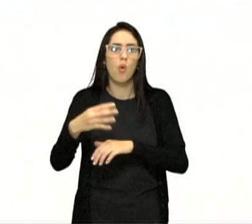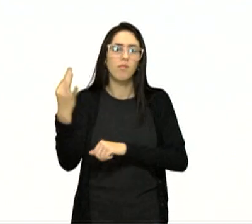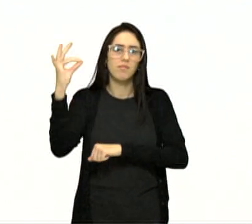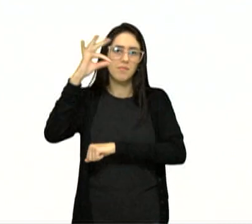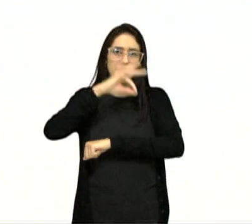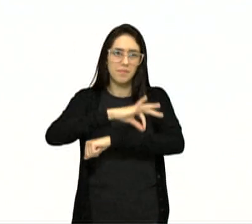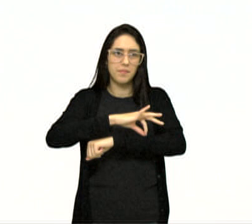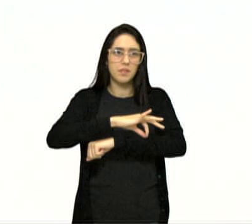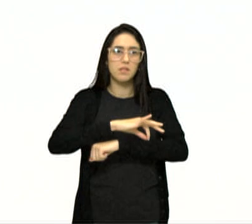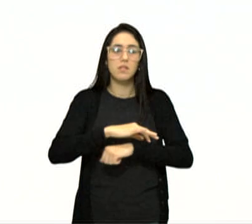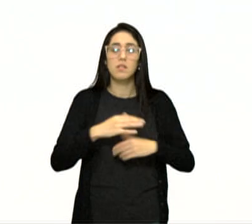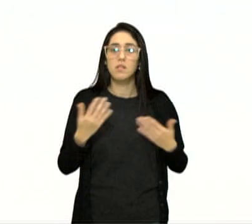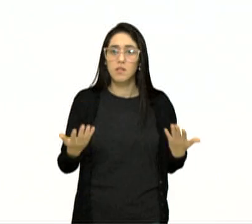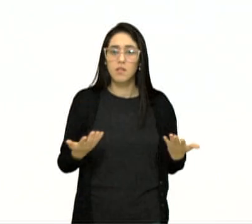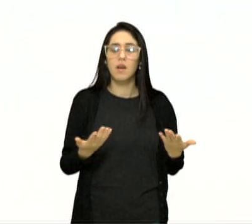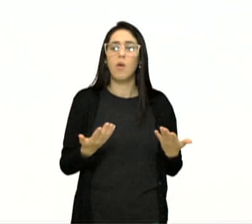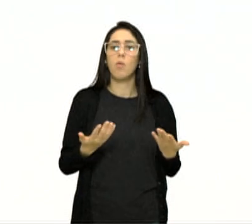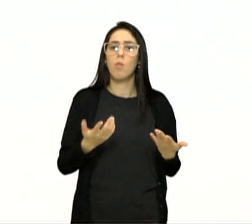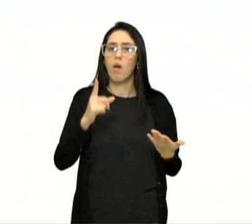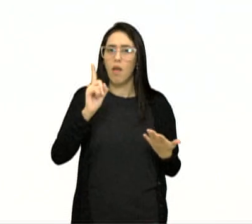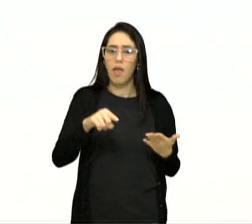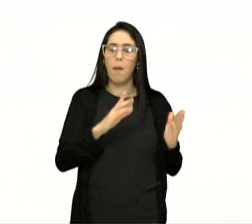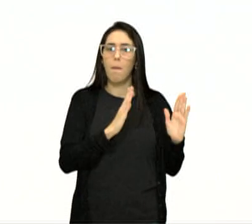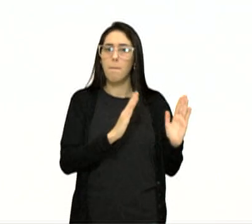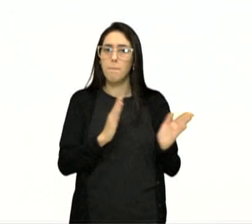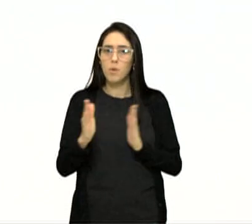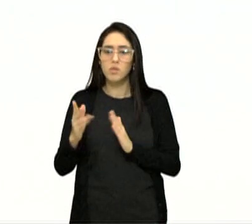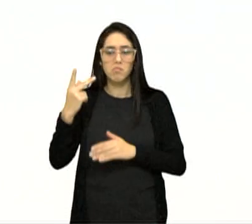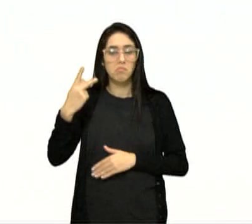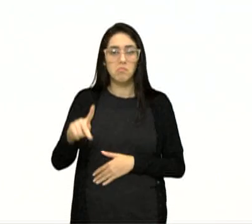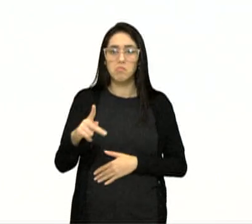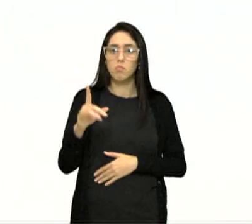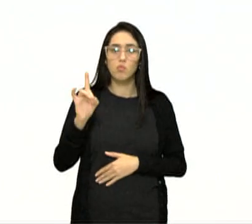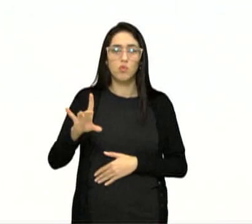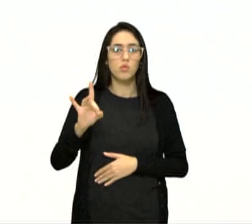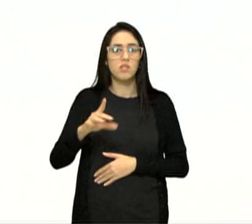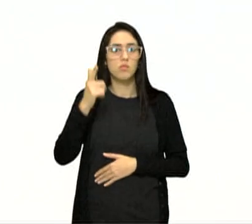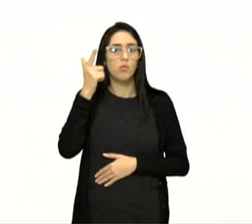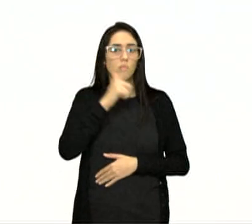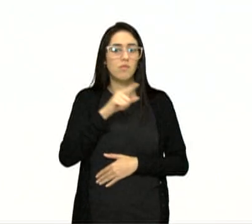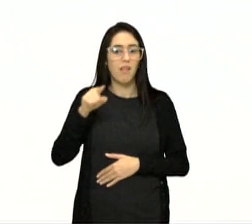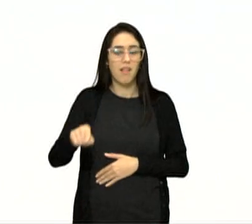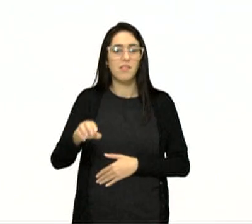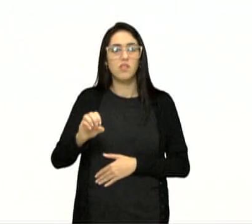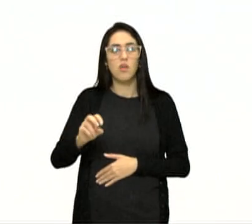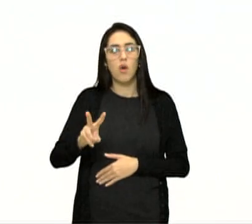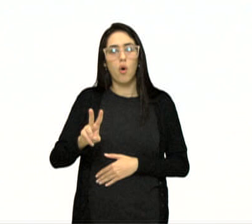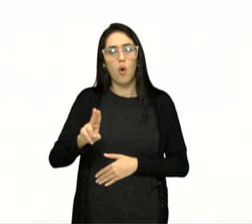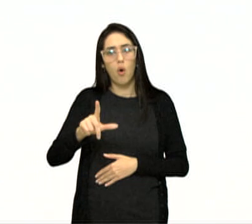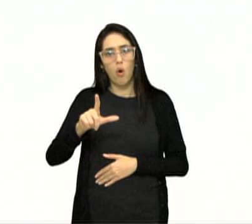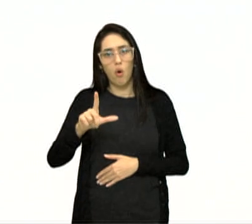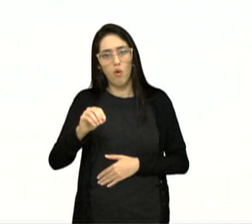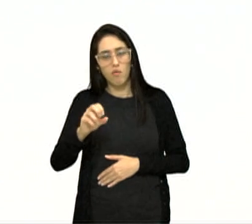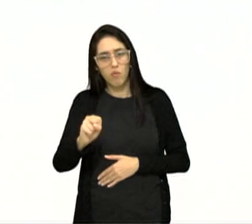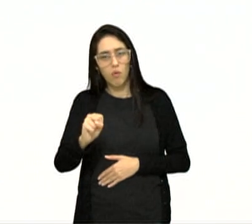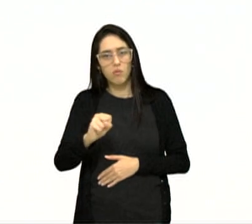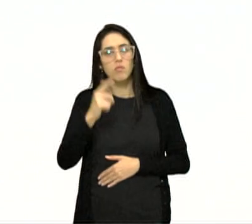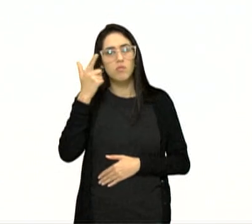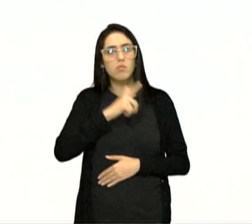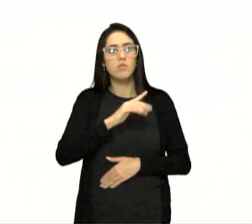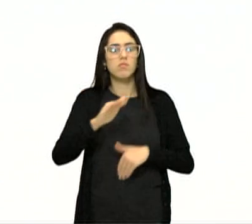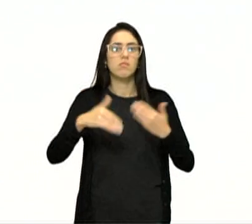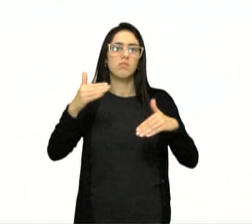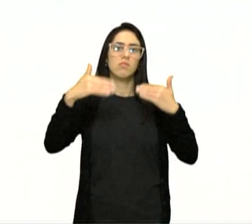rainhas. Então, por um processo autônomo, esse próprio óvulo começa a se